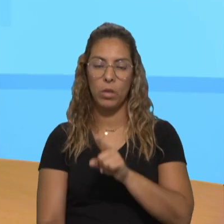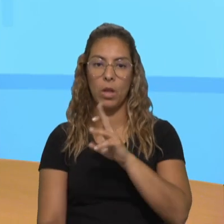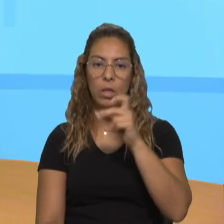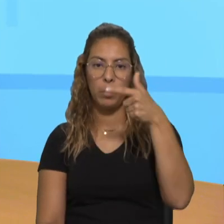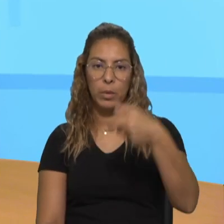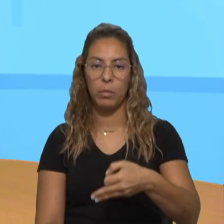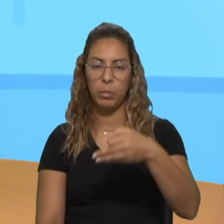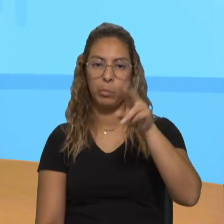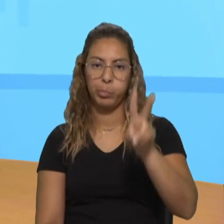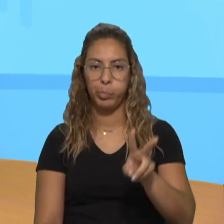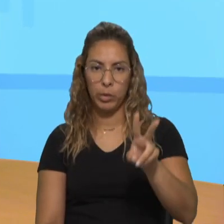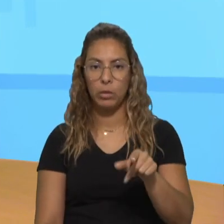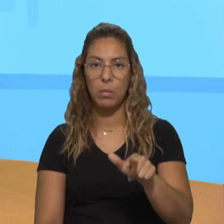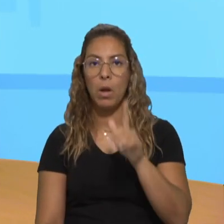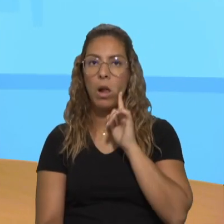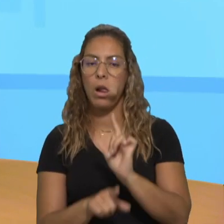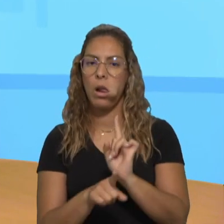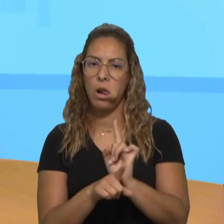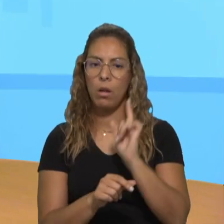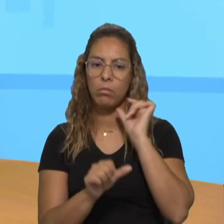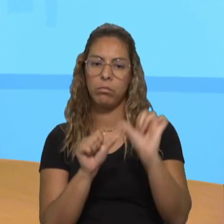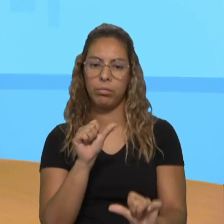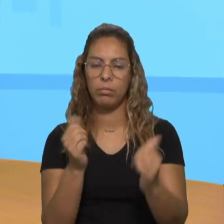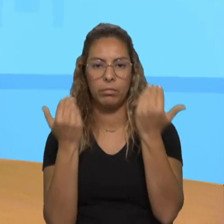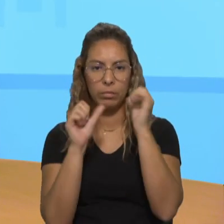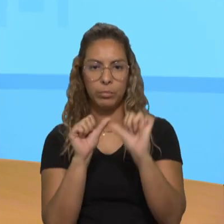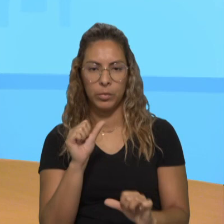amanhã, mas está em permanente atualização em